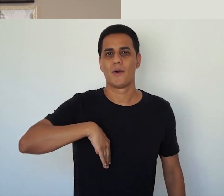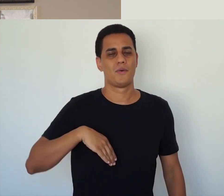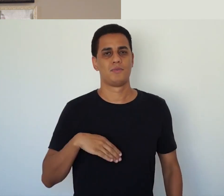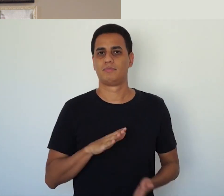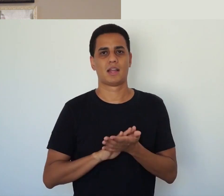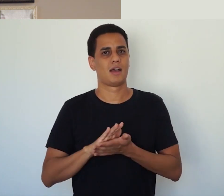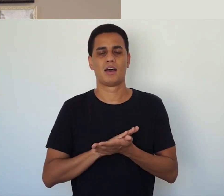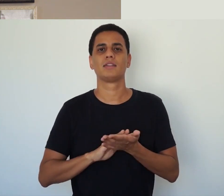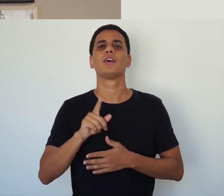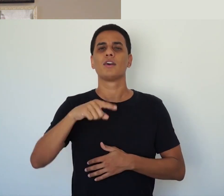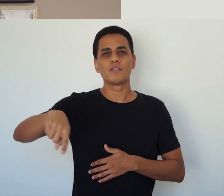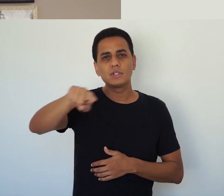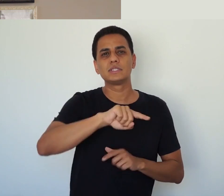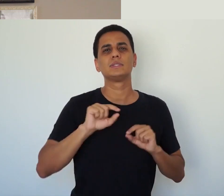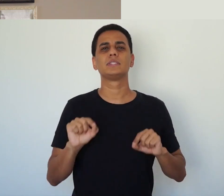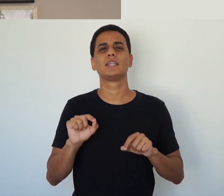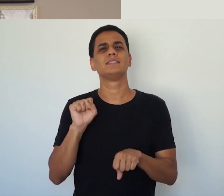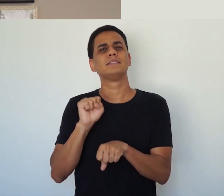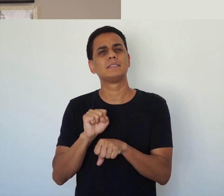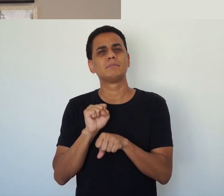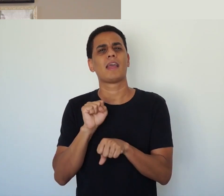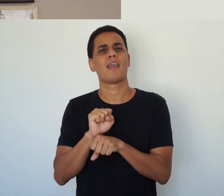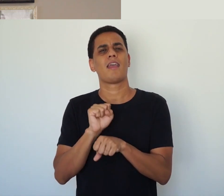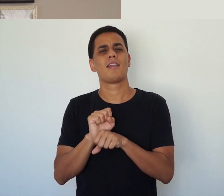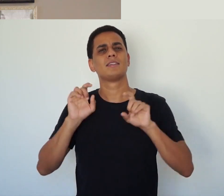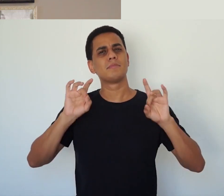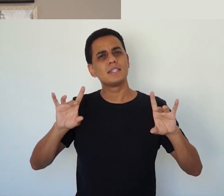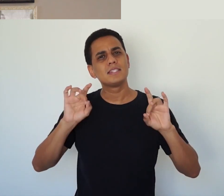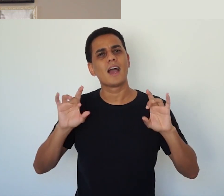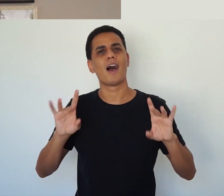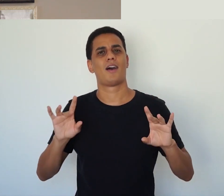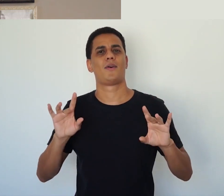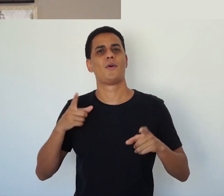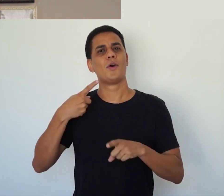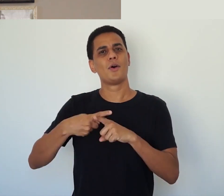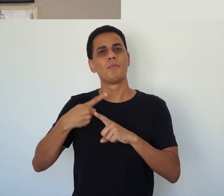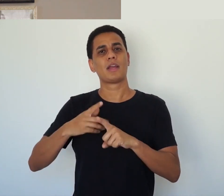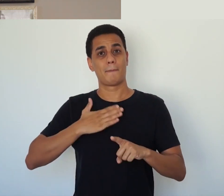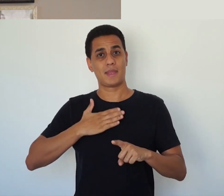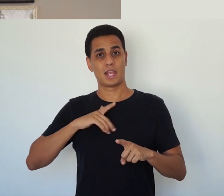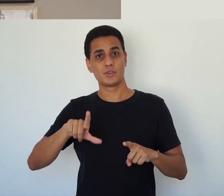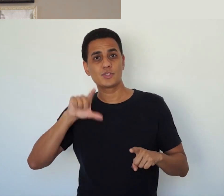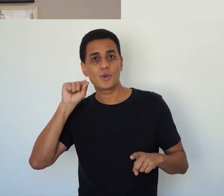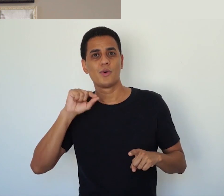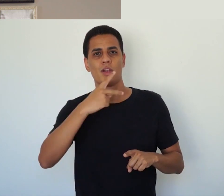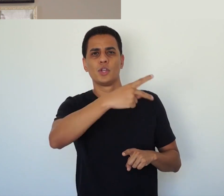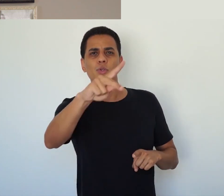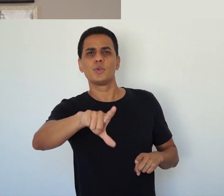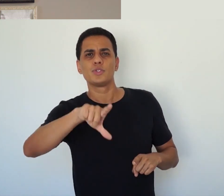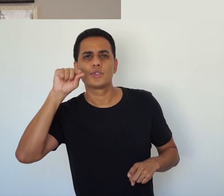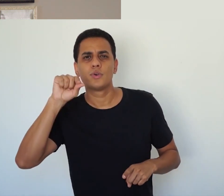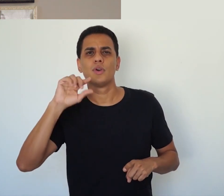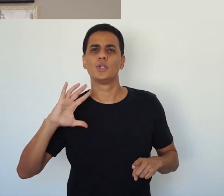tomada por maus pensamentos, mas ao contrário, que aguardemos como uma joia preciosa, porque